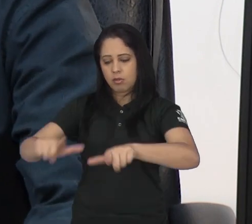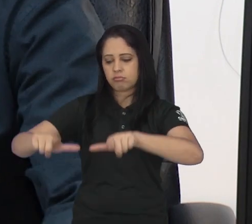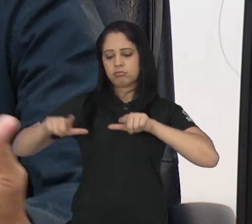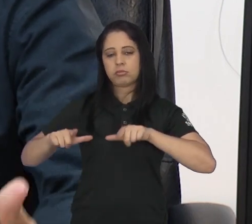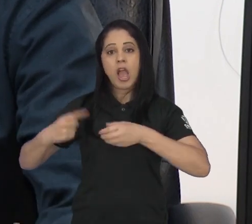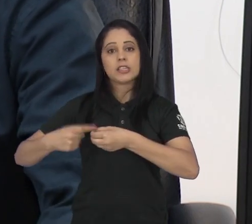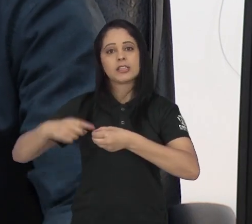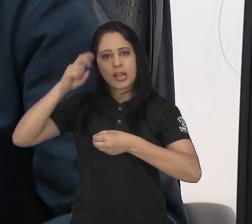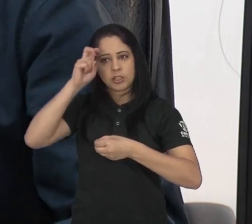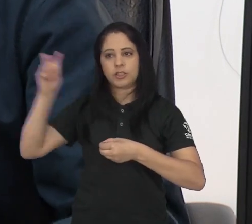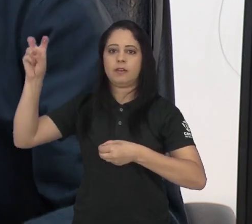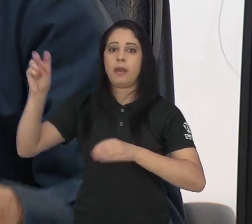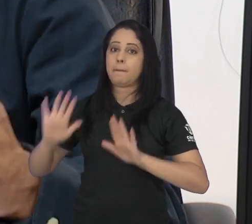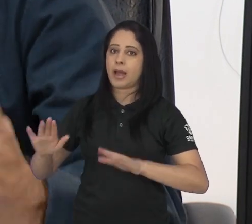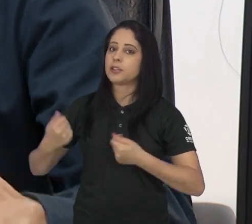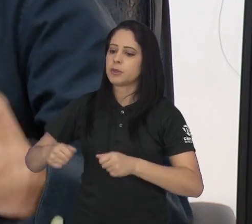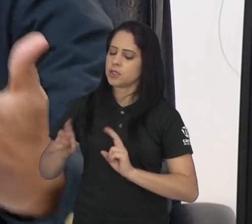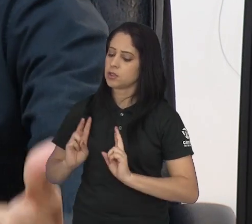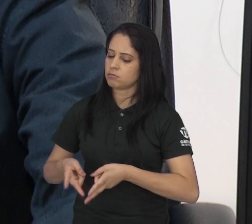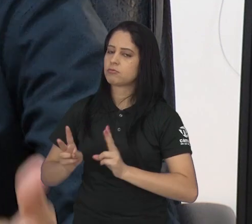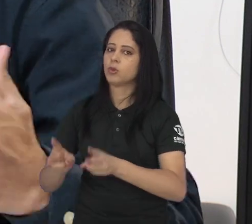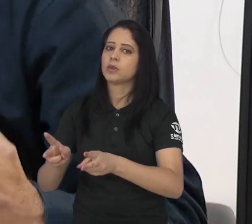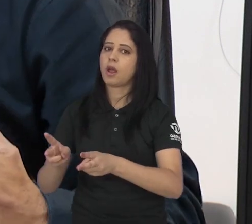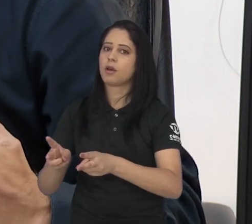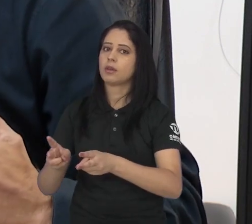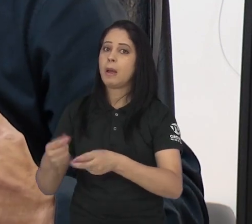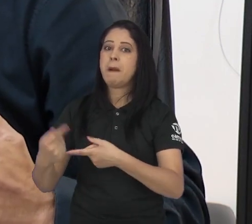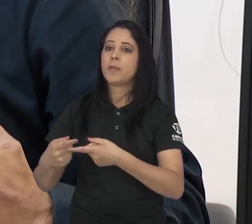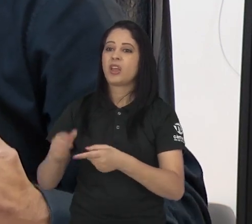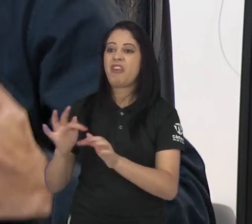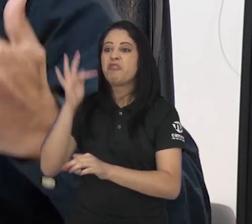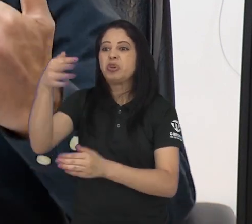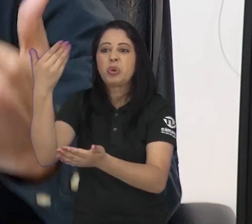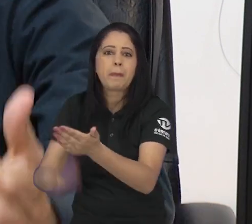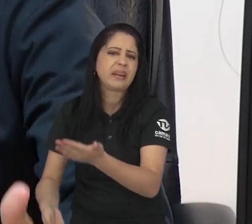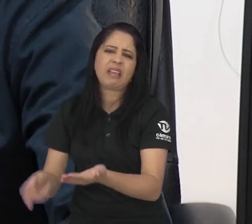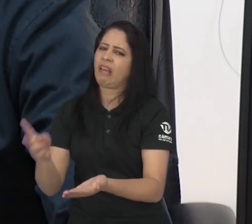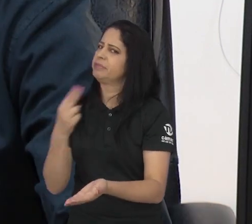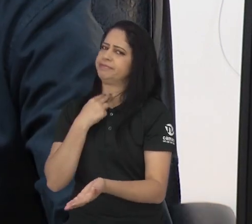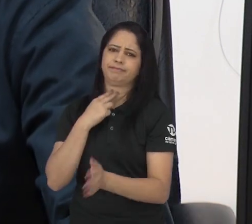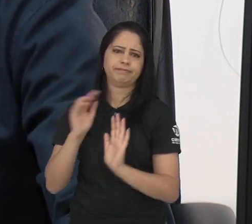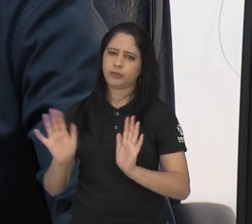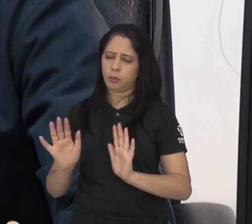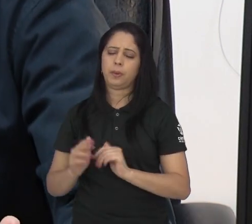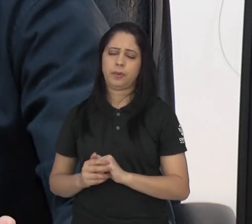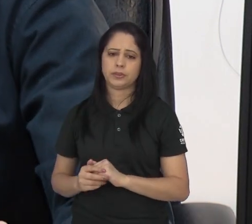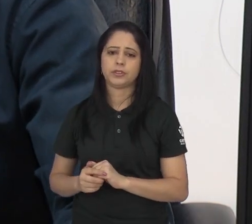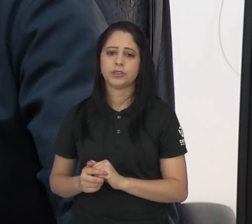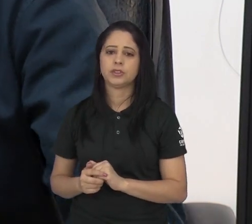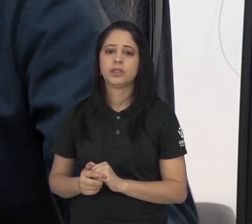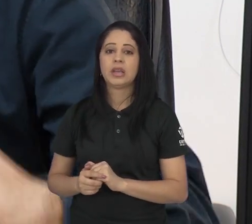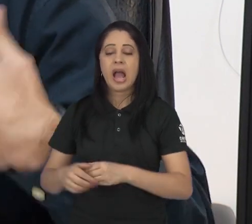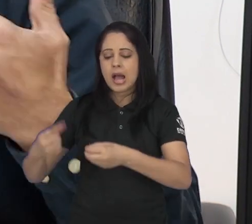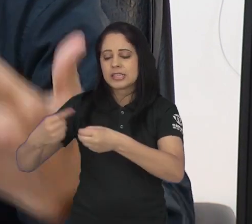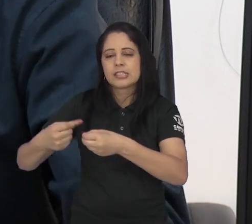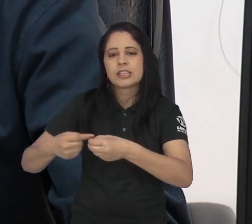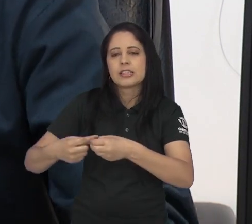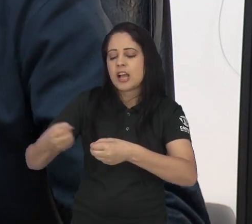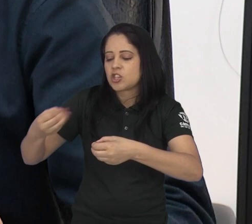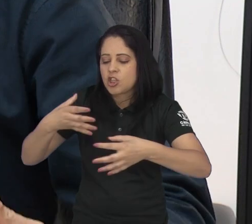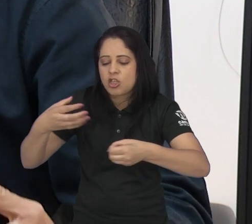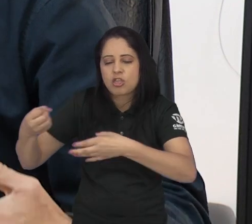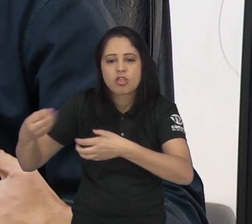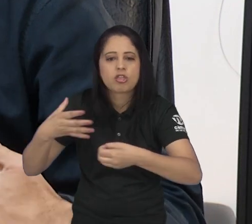esse título esse certificado ganhou Mas você tem que manter se você perde Então tem que manter o certificado certificado inteligente né uma cidade